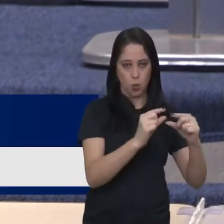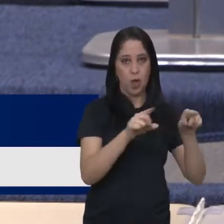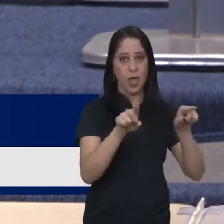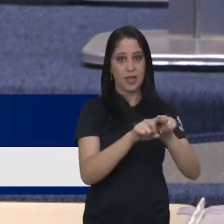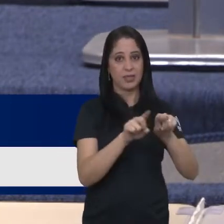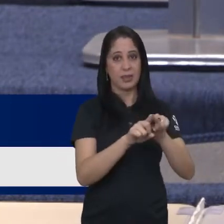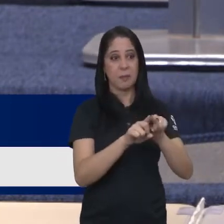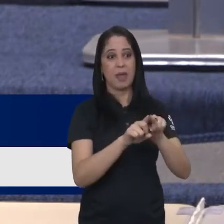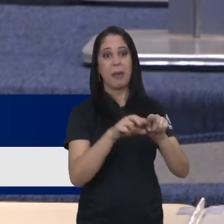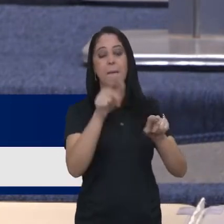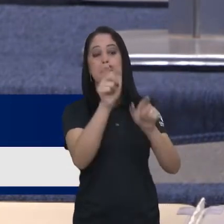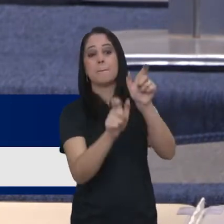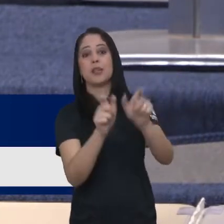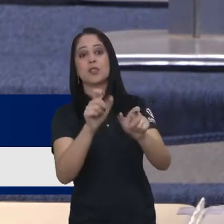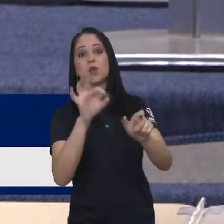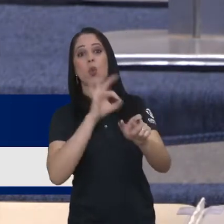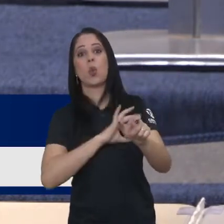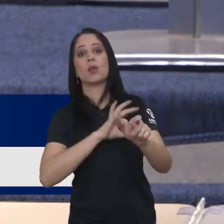custear.